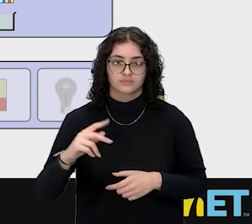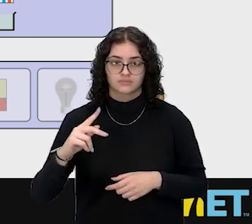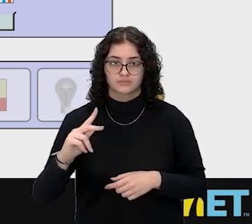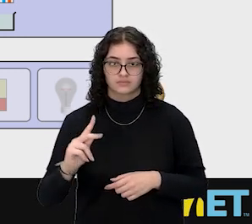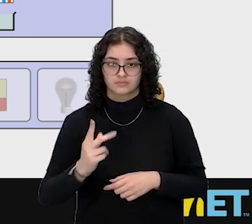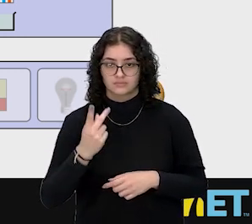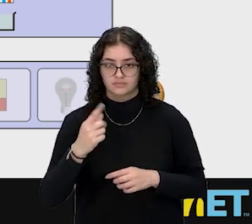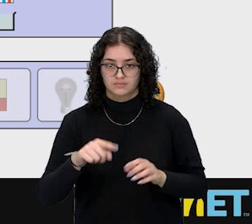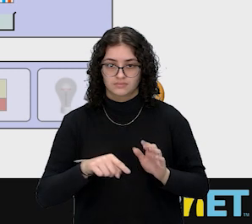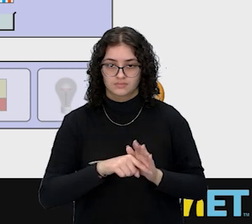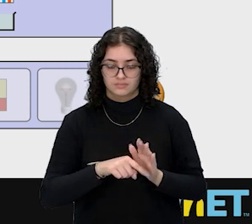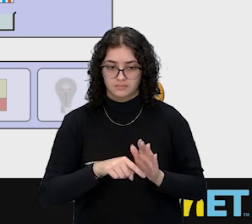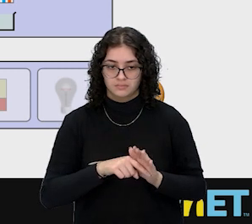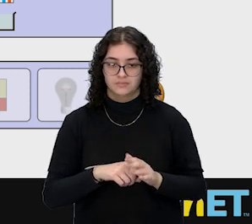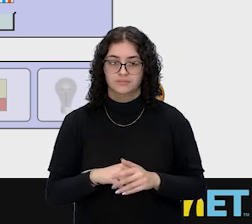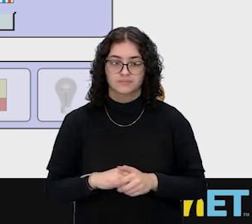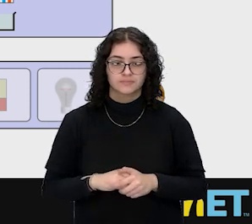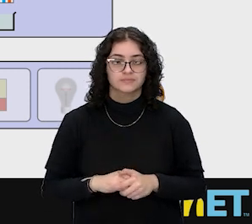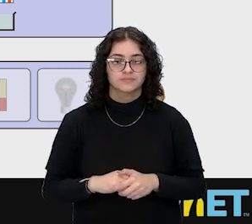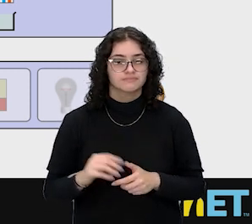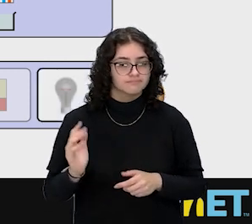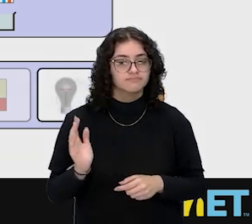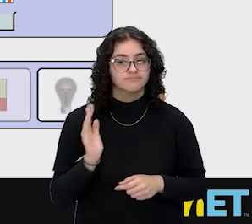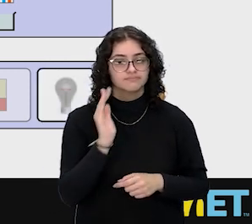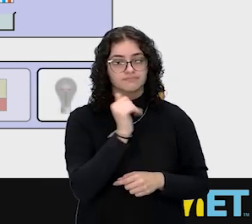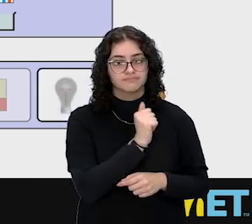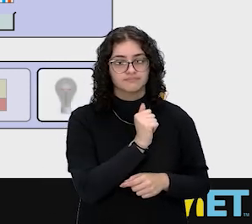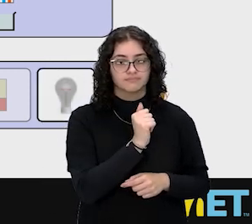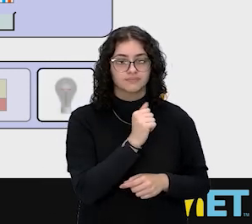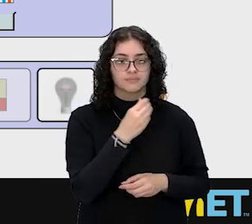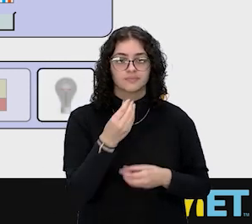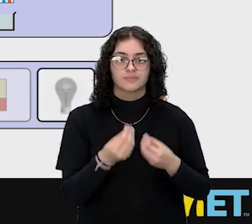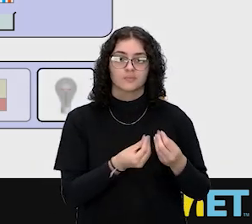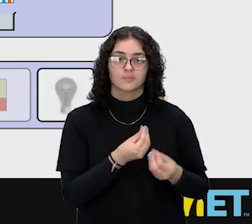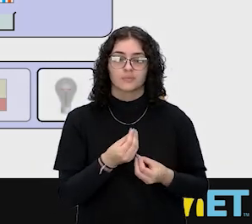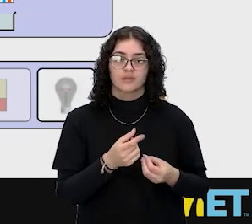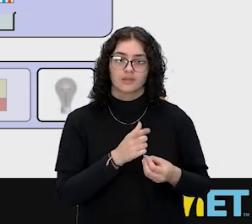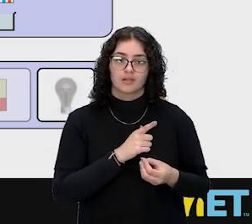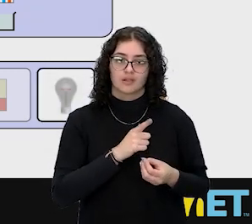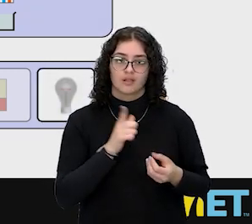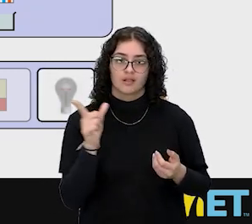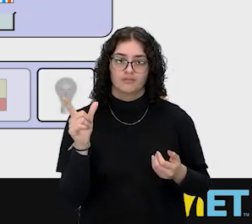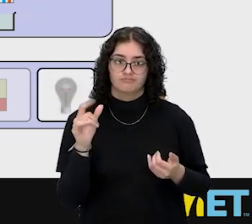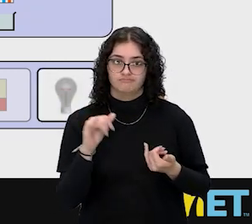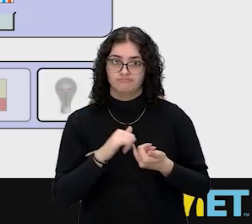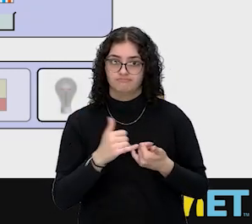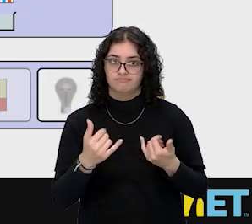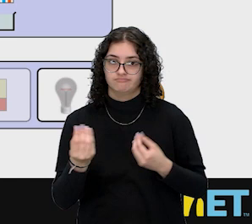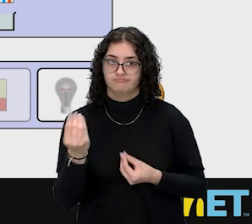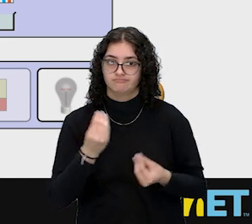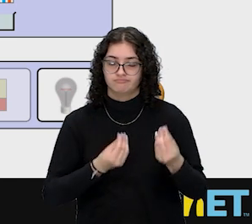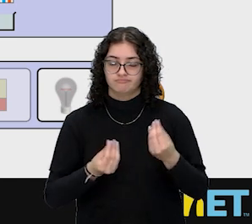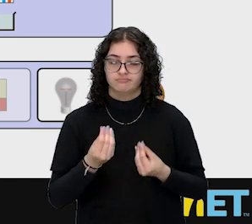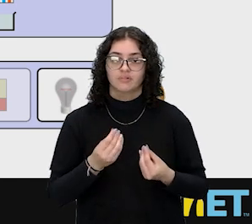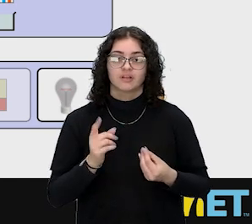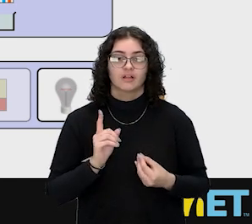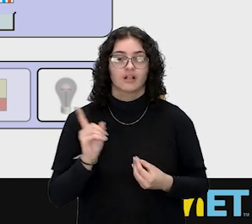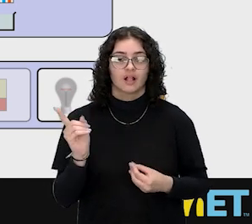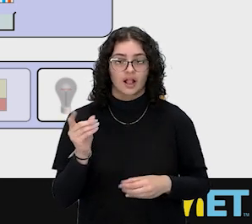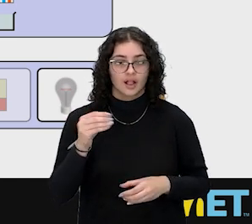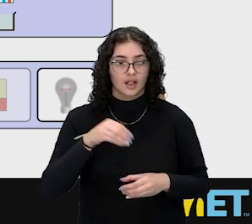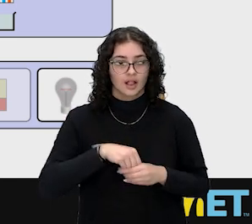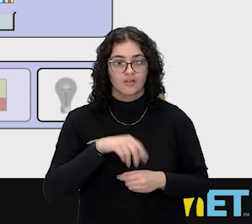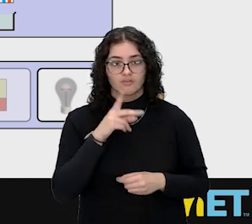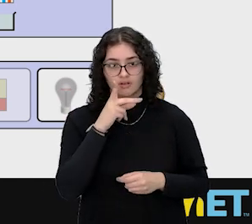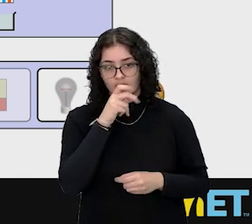OH-, a hidroxila. Bom, vamos ver aí a condutividade. A gente vai ver que a condutividade na base forte é